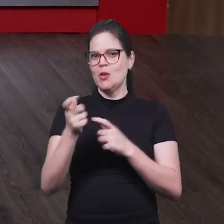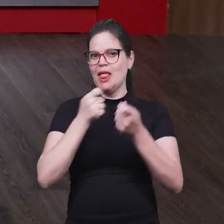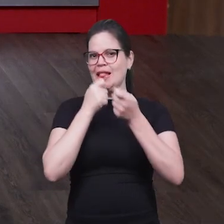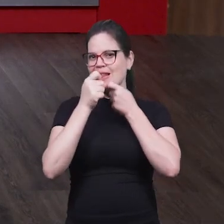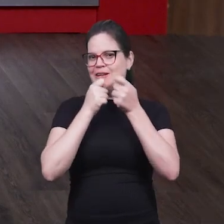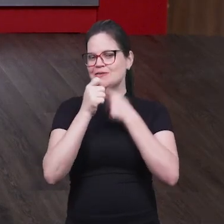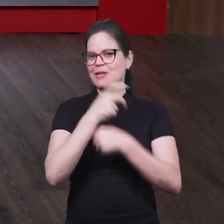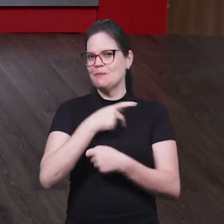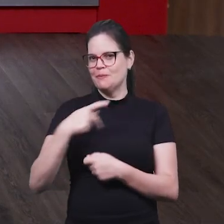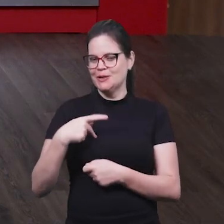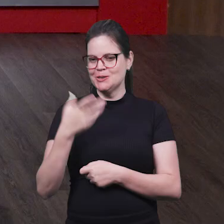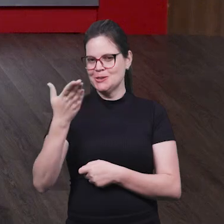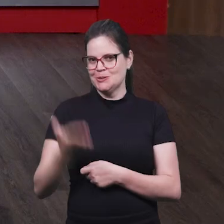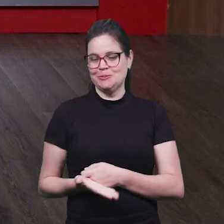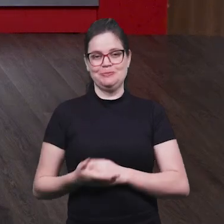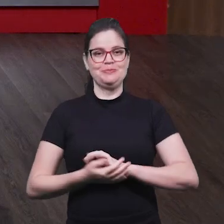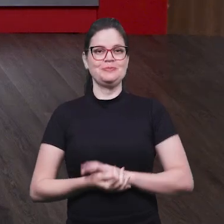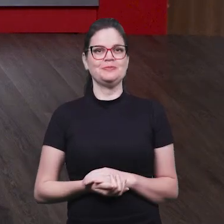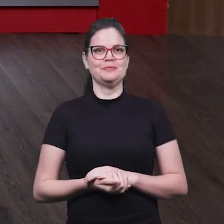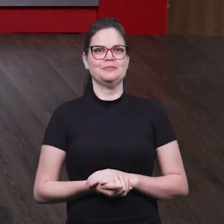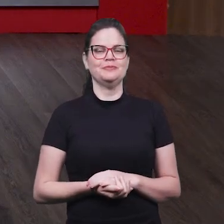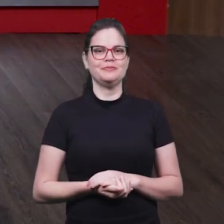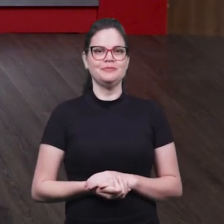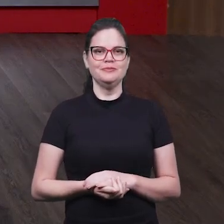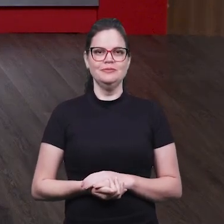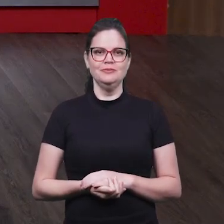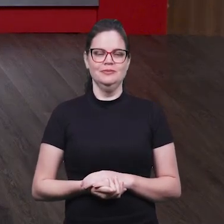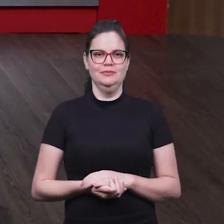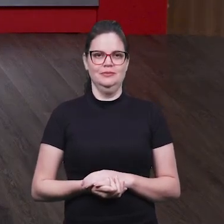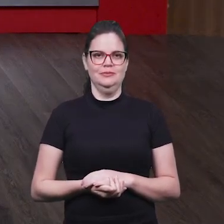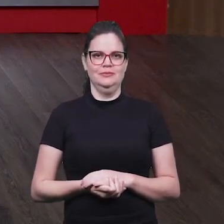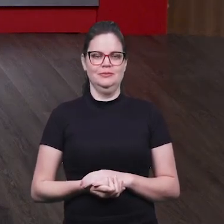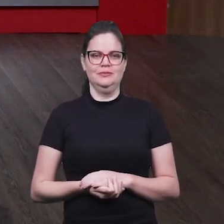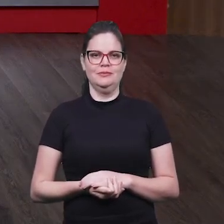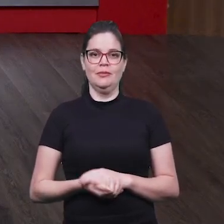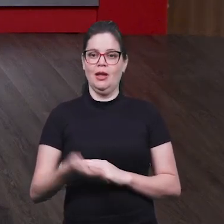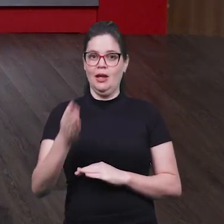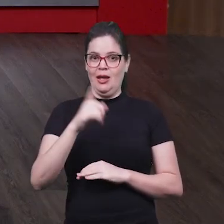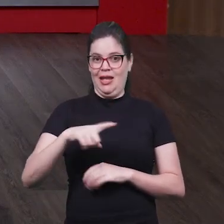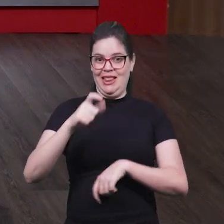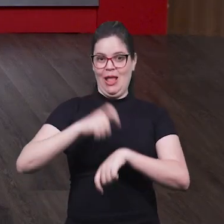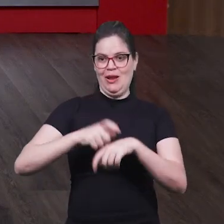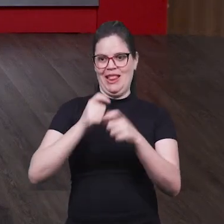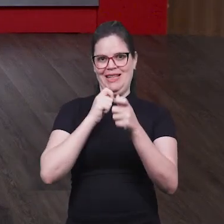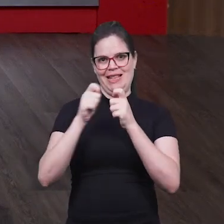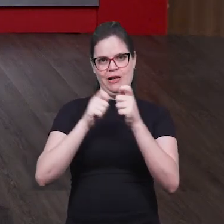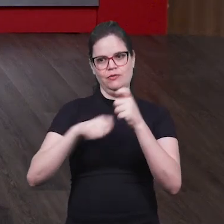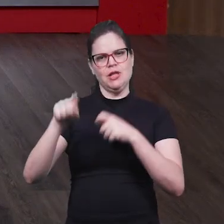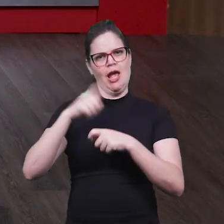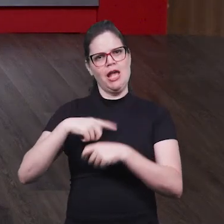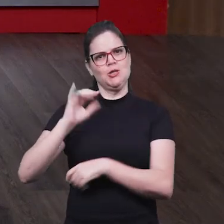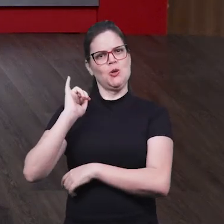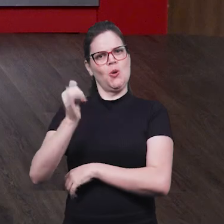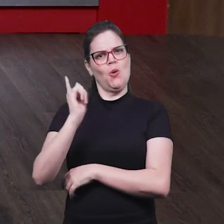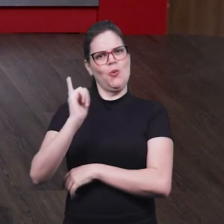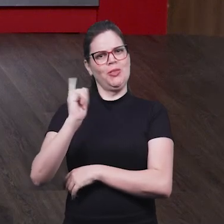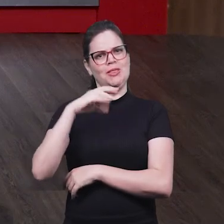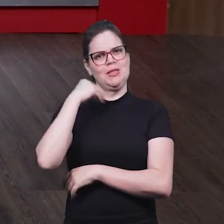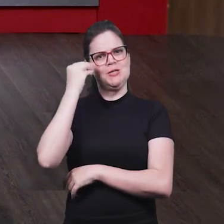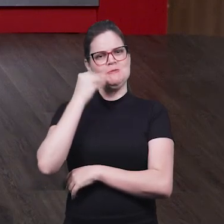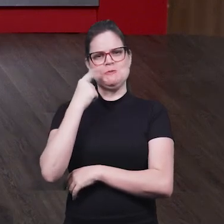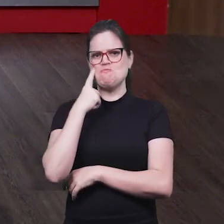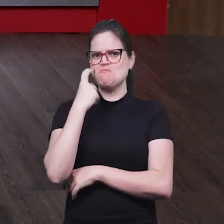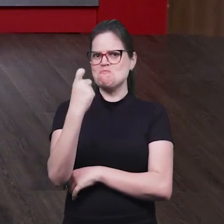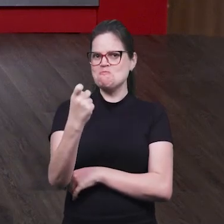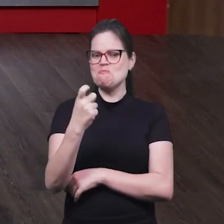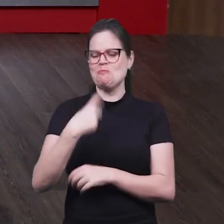estão entrevistando pastores e nessa entrevista obtendo deles informações interessantíssimas